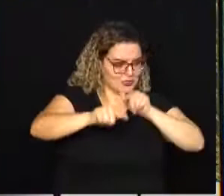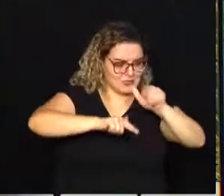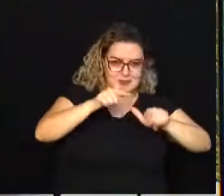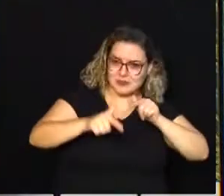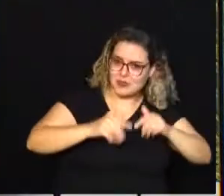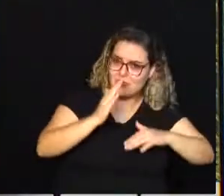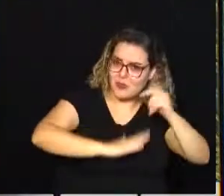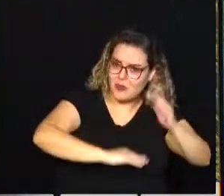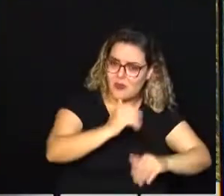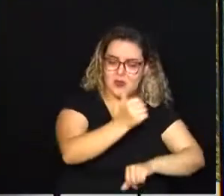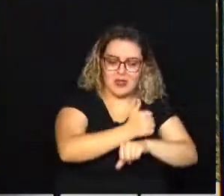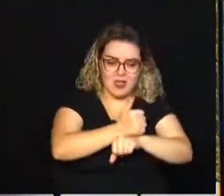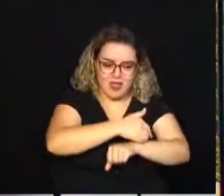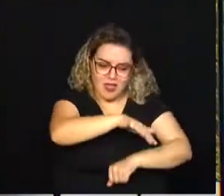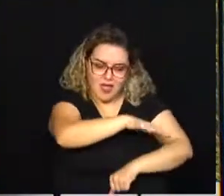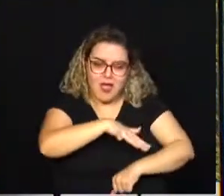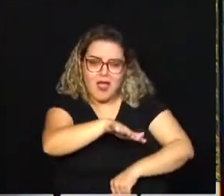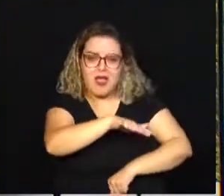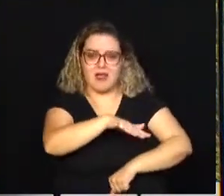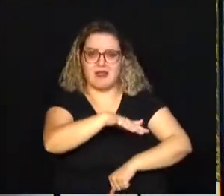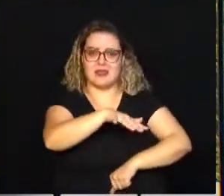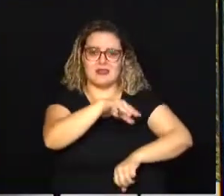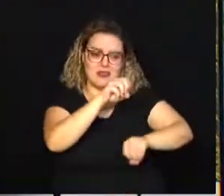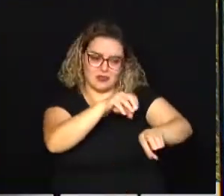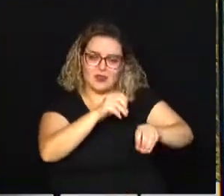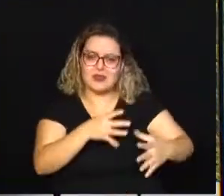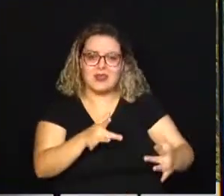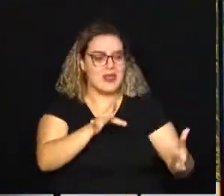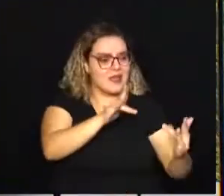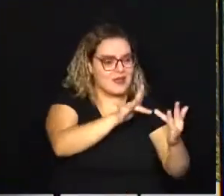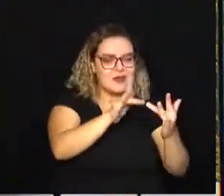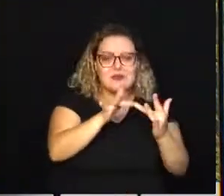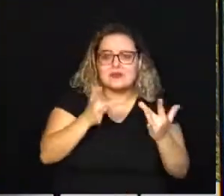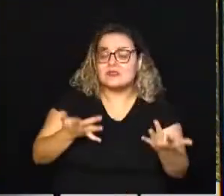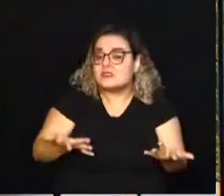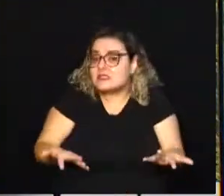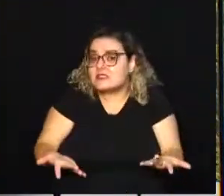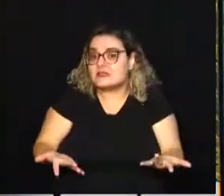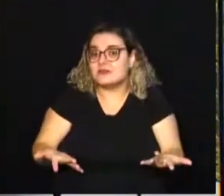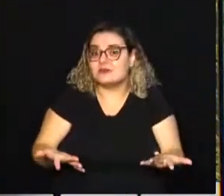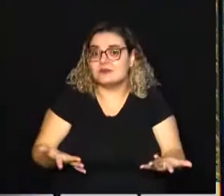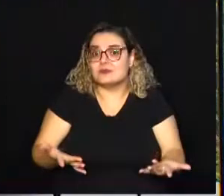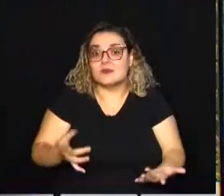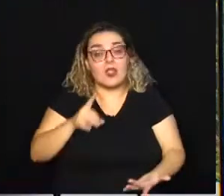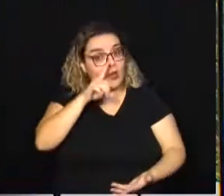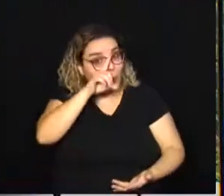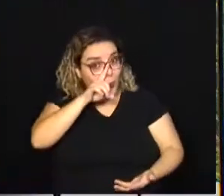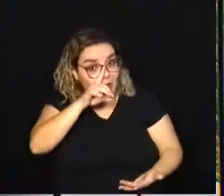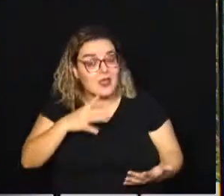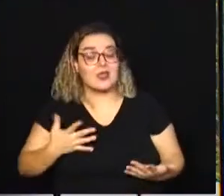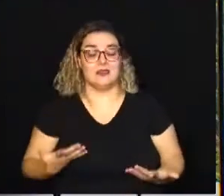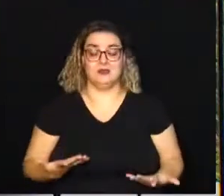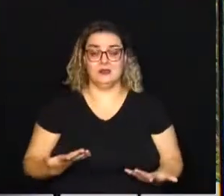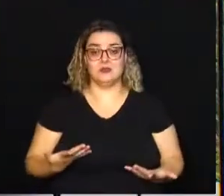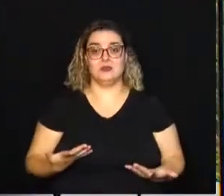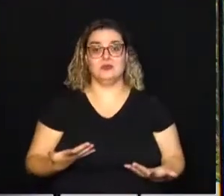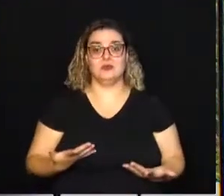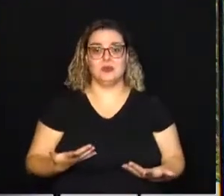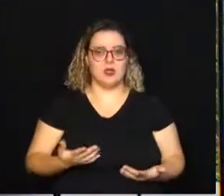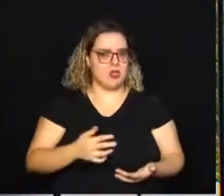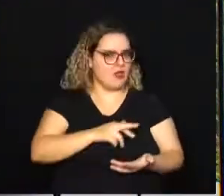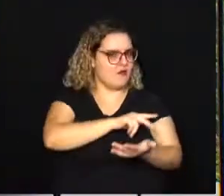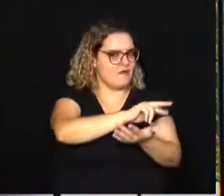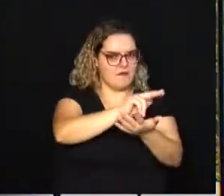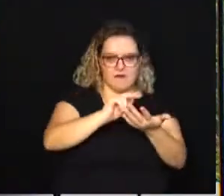profissionais da educação trabalhando, né, tendo contato, é um risco muito grande. Tanto é que várias escolas,